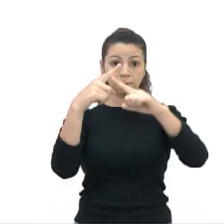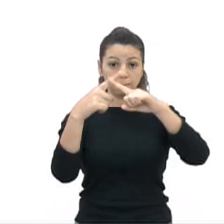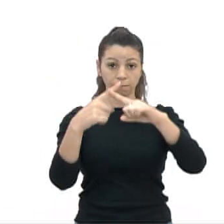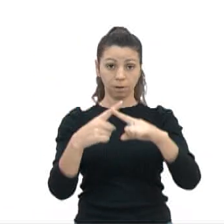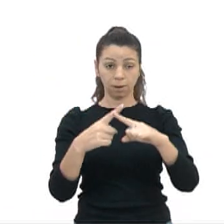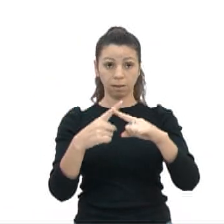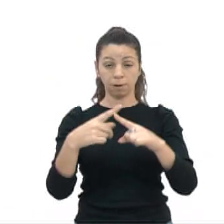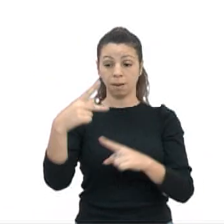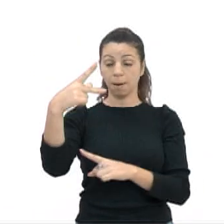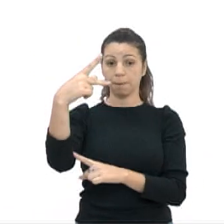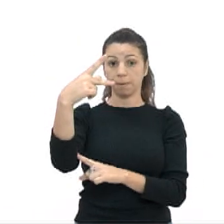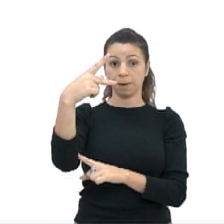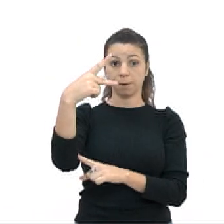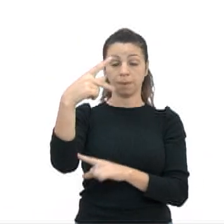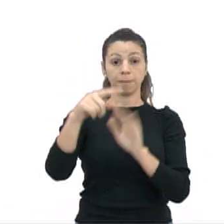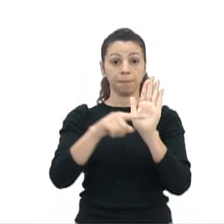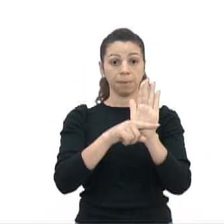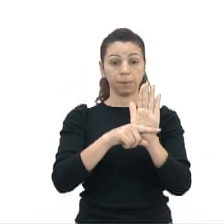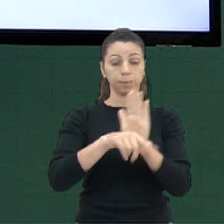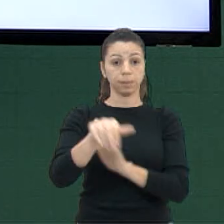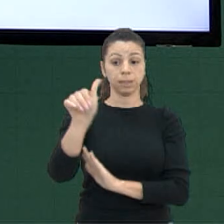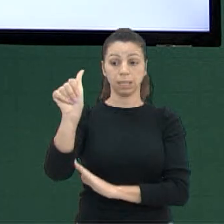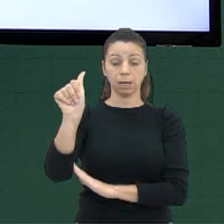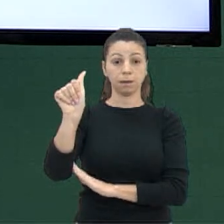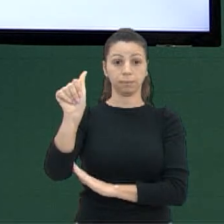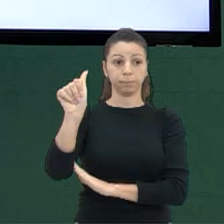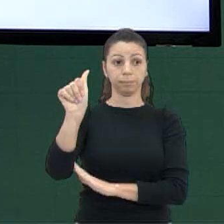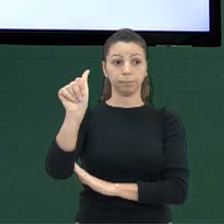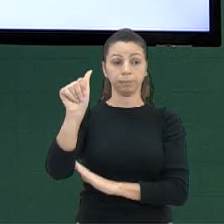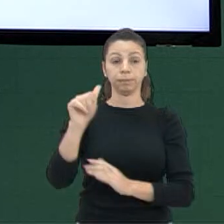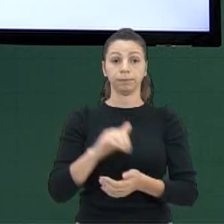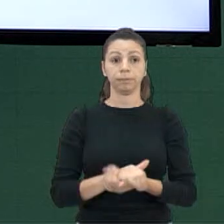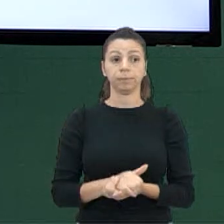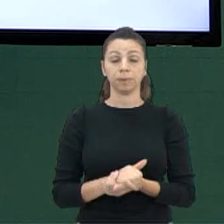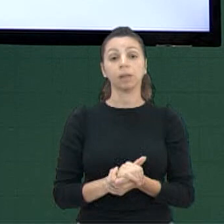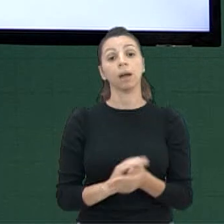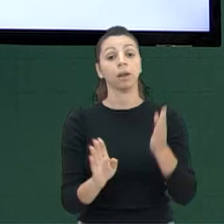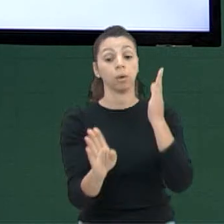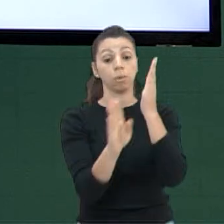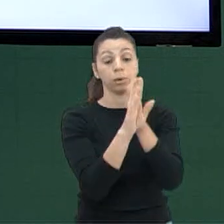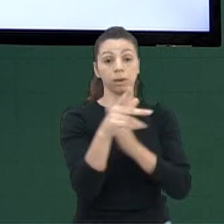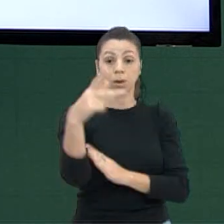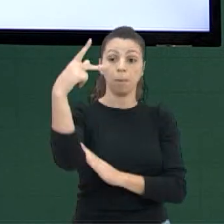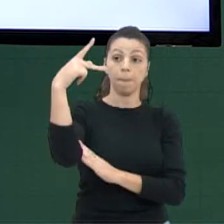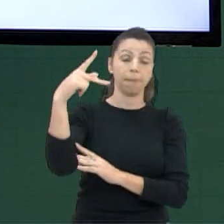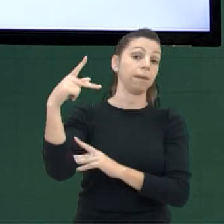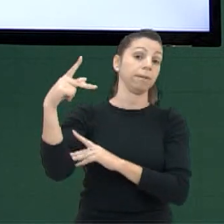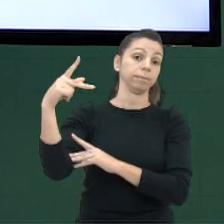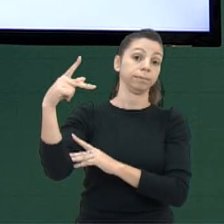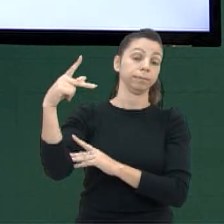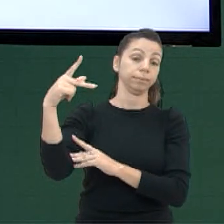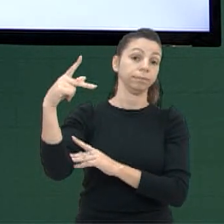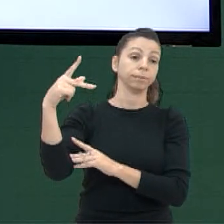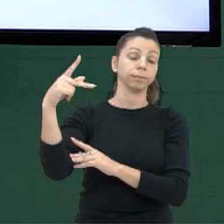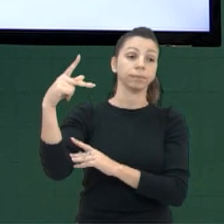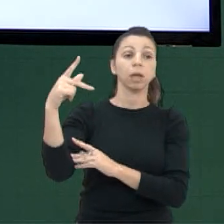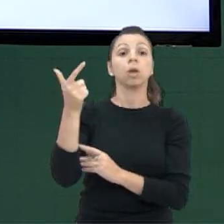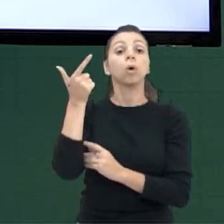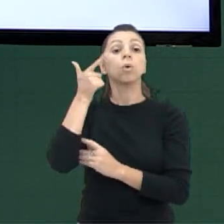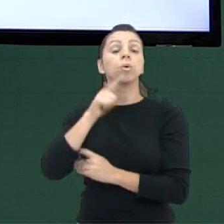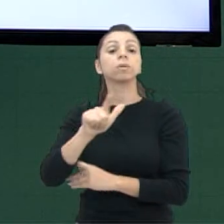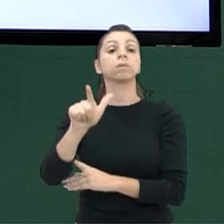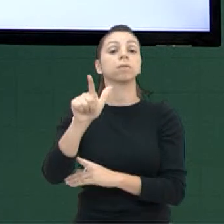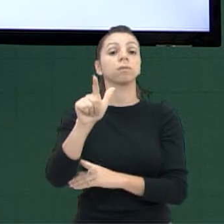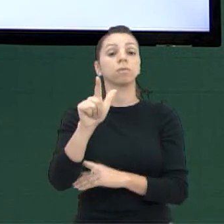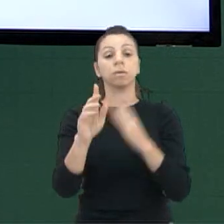vezes P menos A? Outra continha. Então, a partir do momento que eu achei o P na letra A, eu consigo resolver